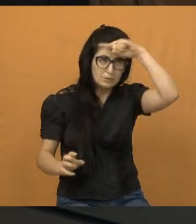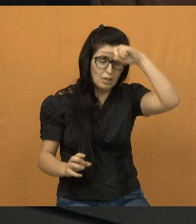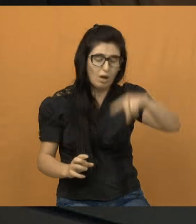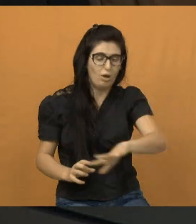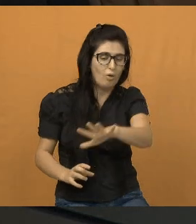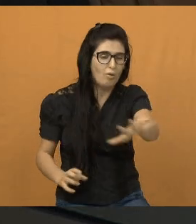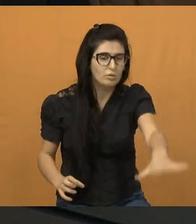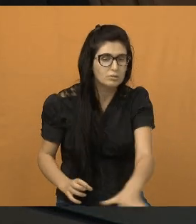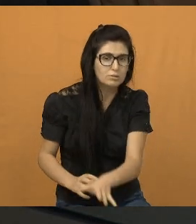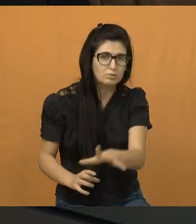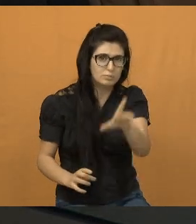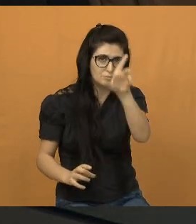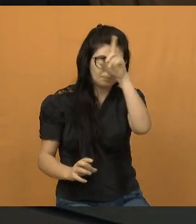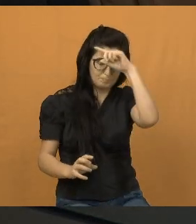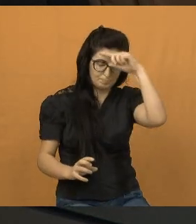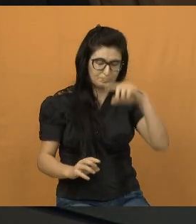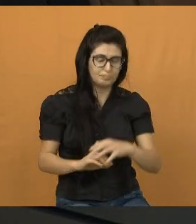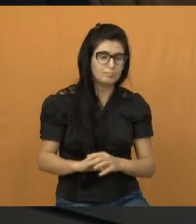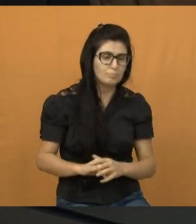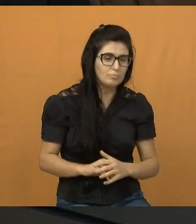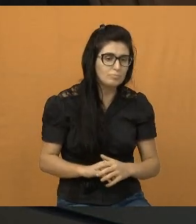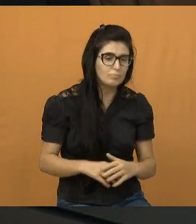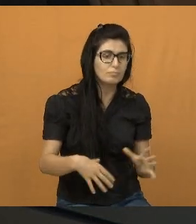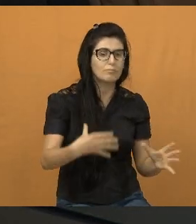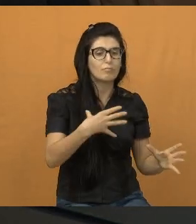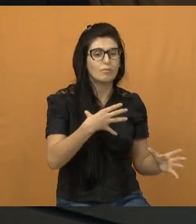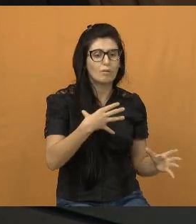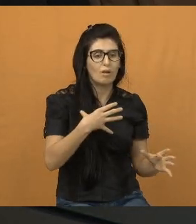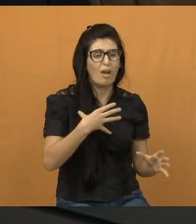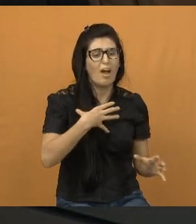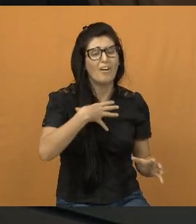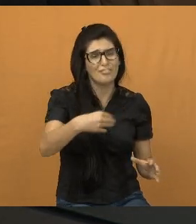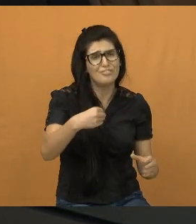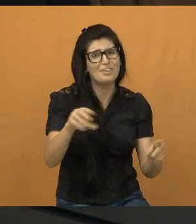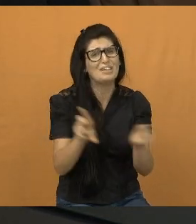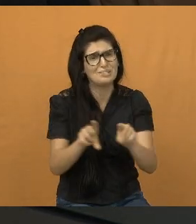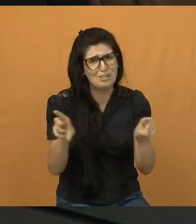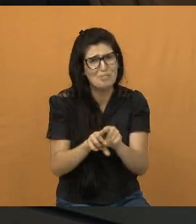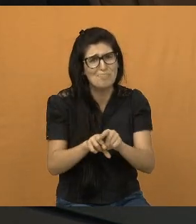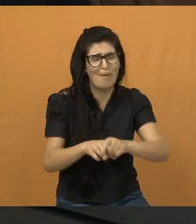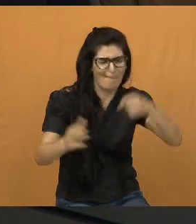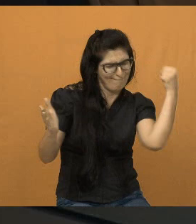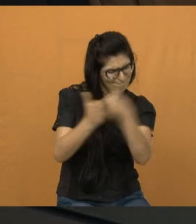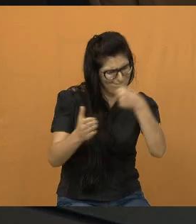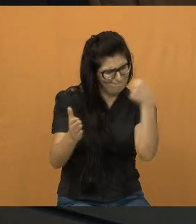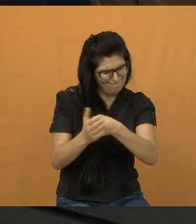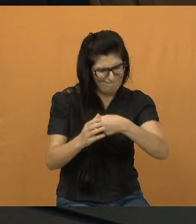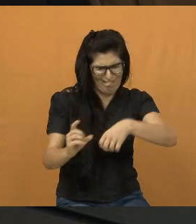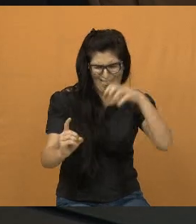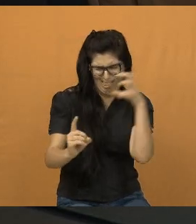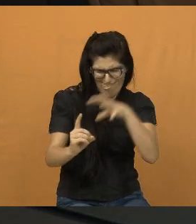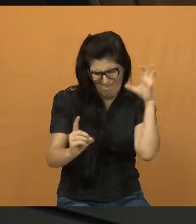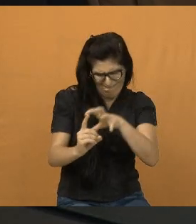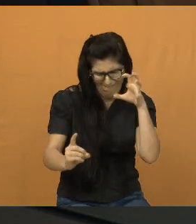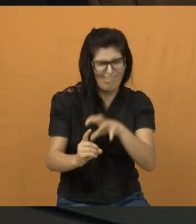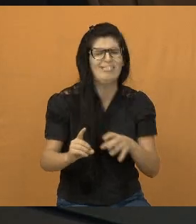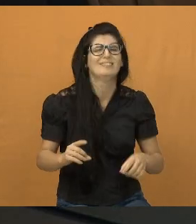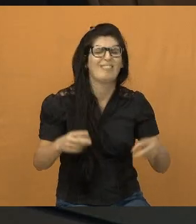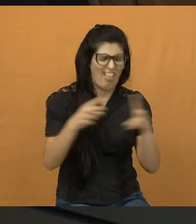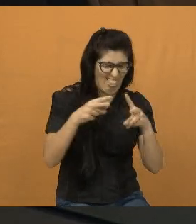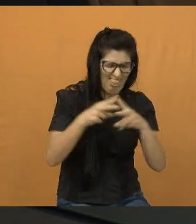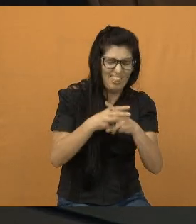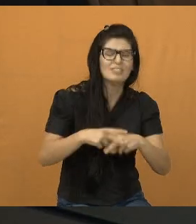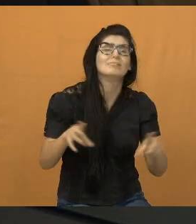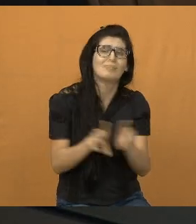Aí, a menina, a filha dele também, acabou sendo agredida e foi lá para o Dr. Telmo de Almeida Cruz lá.